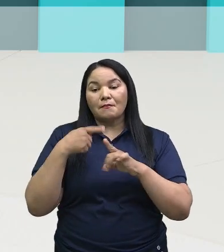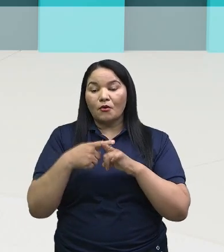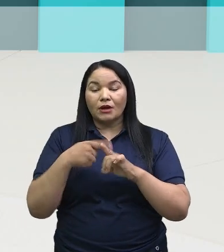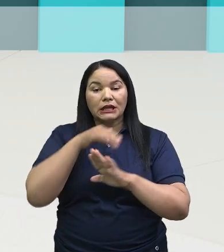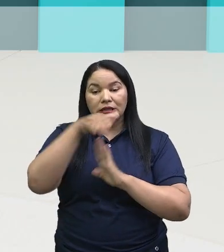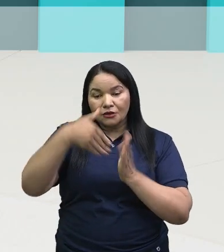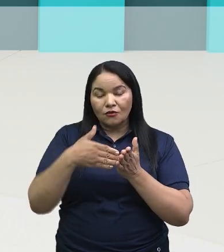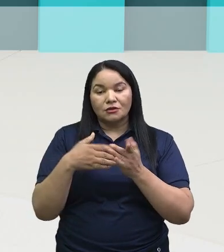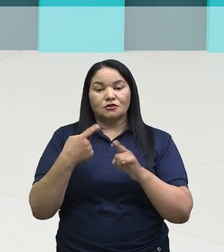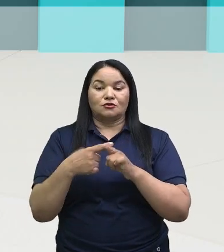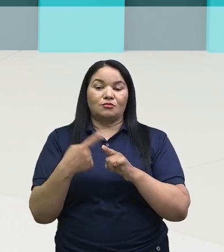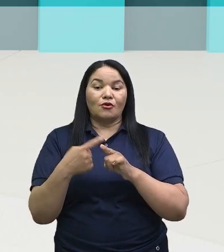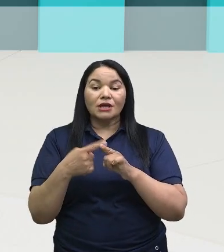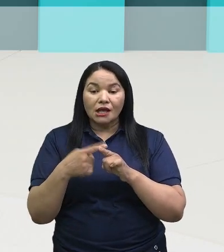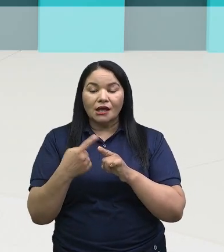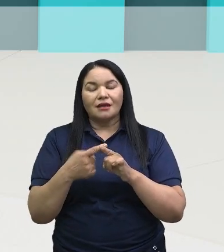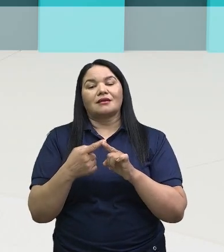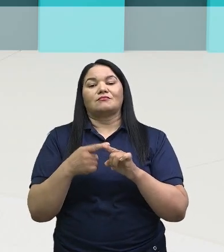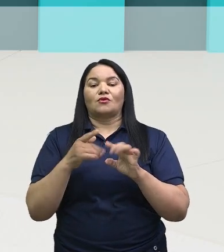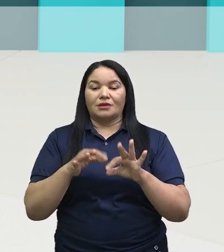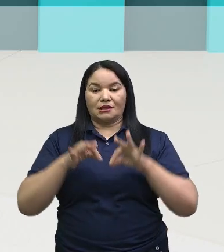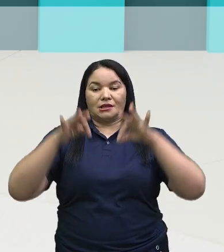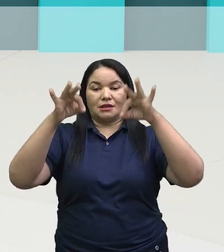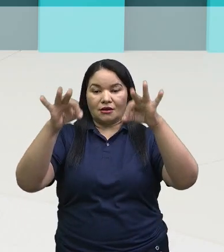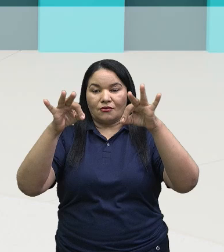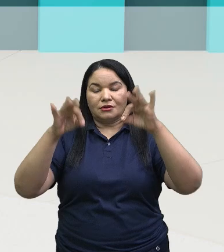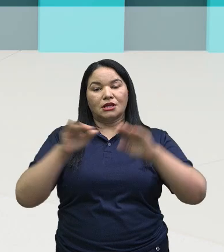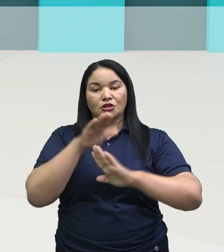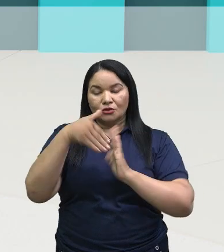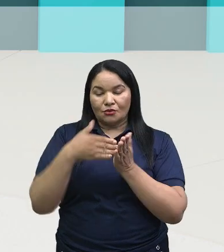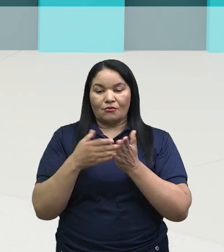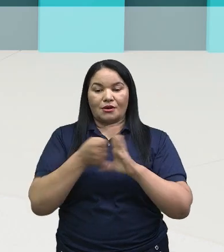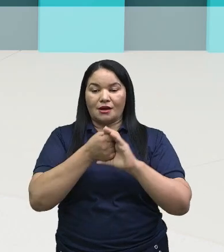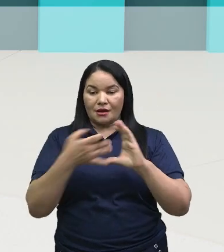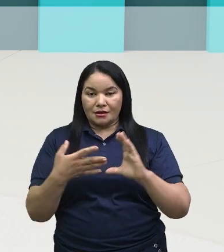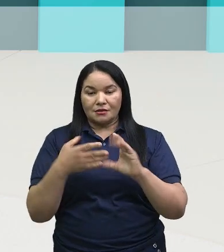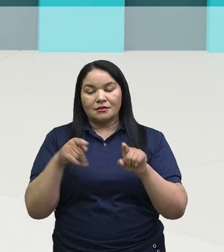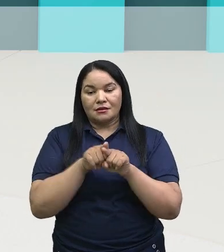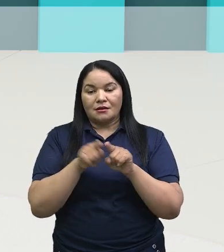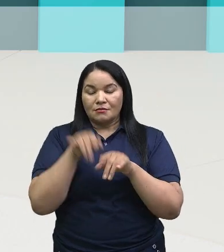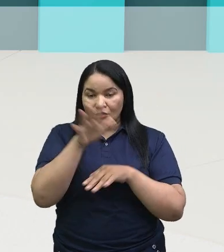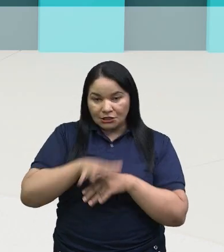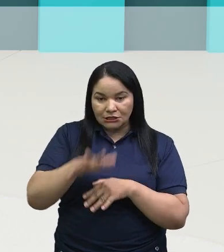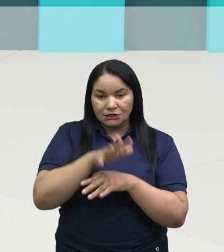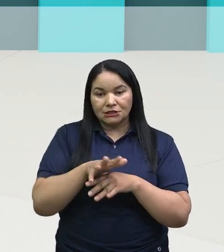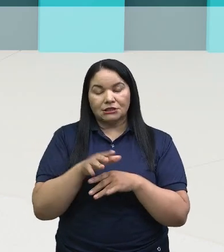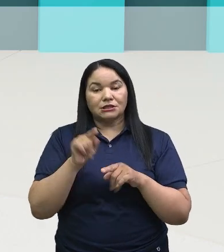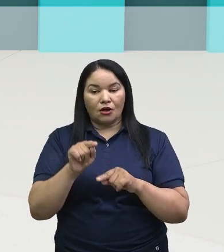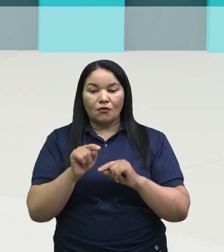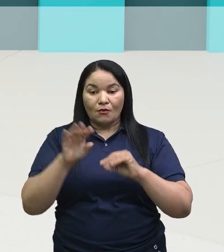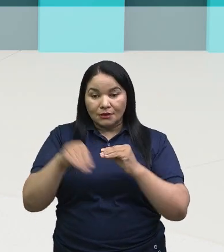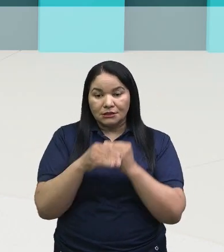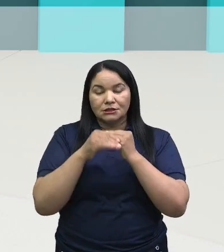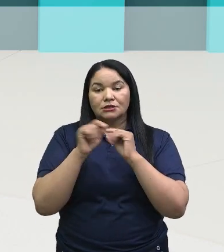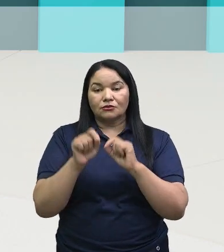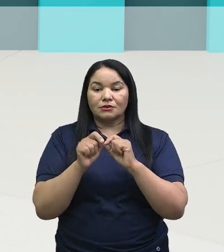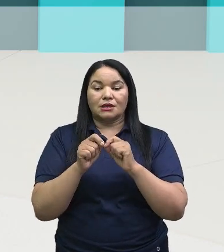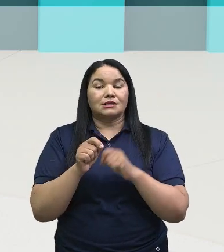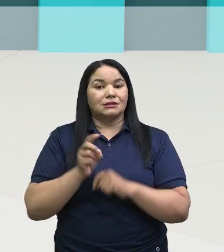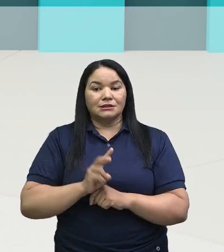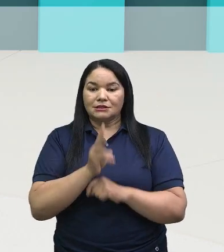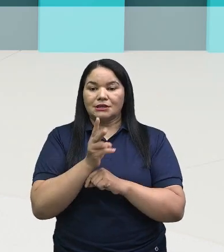na corda. Então, todas elas recebem essa característica, recebem essa generalização. E perceba que, de fato, elas sempre